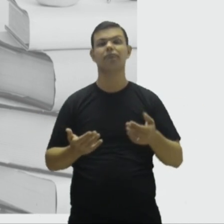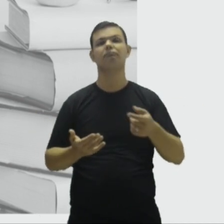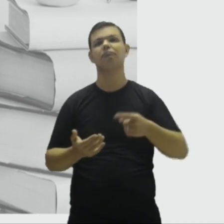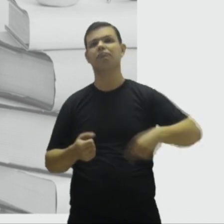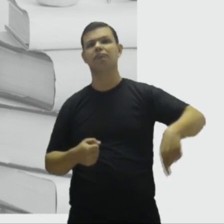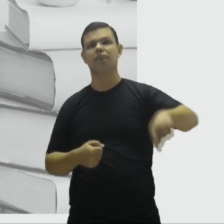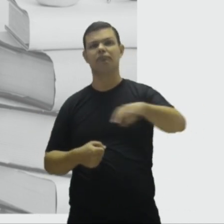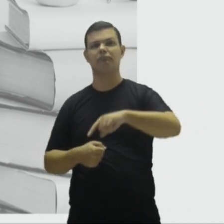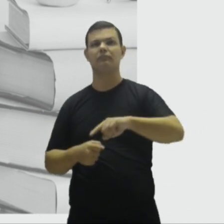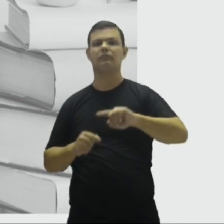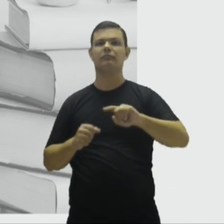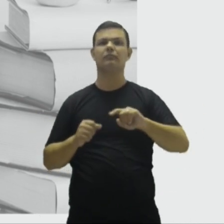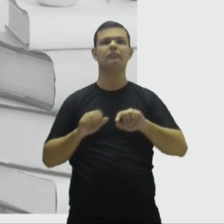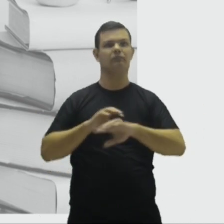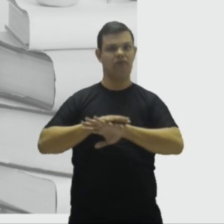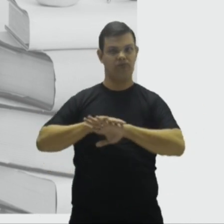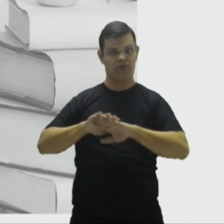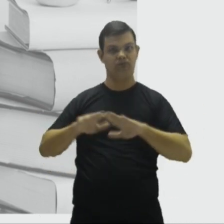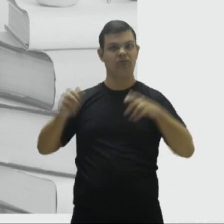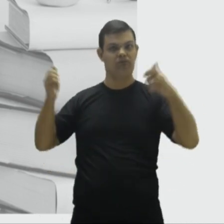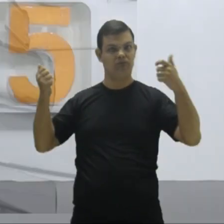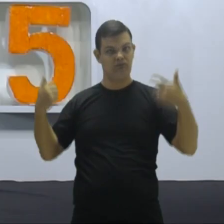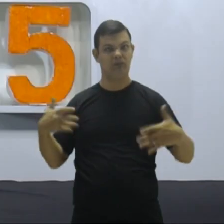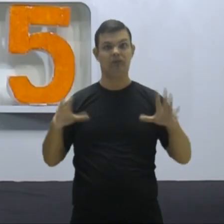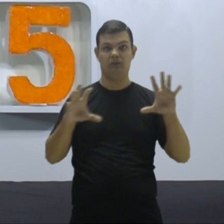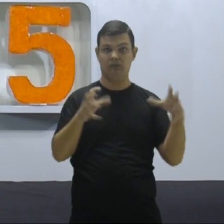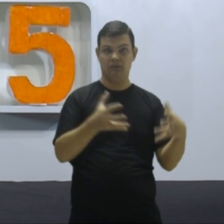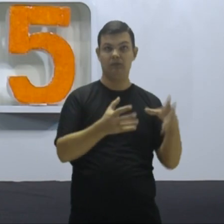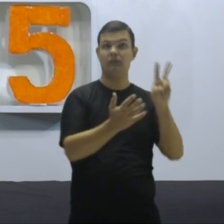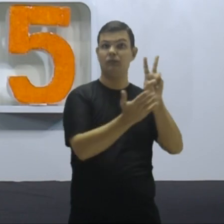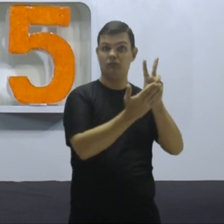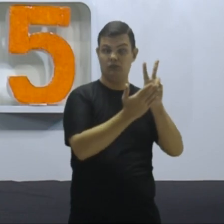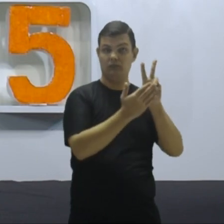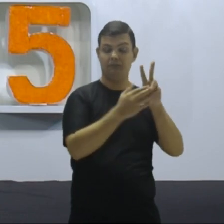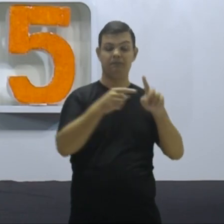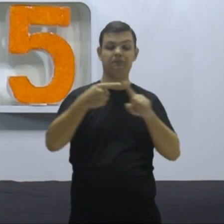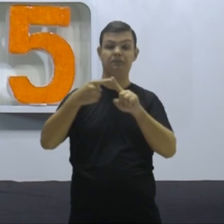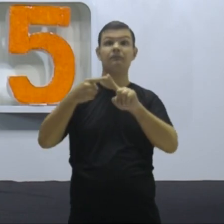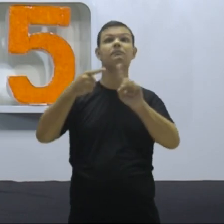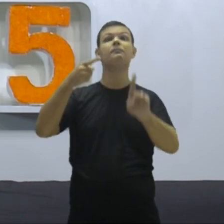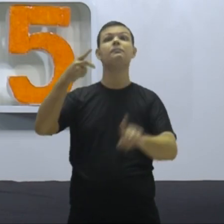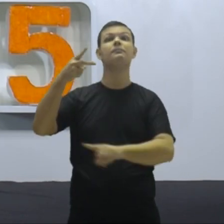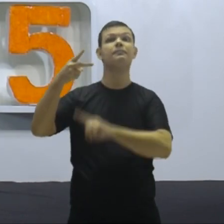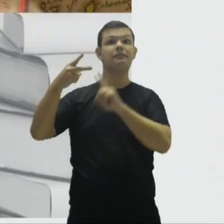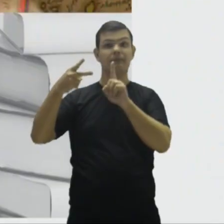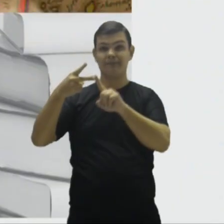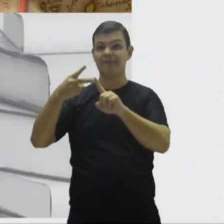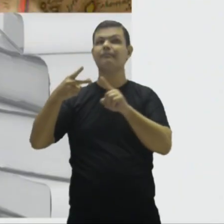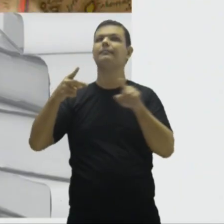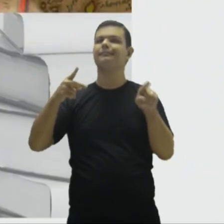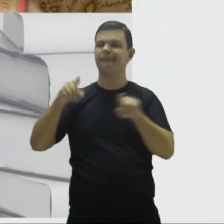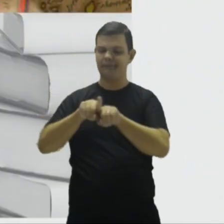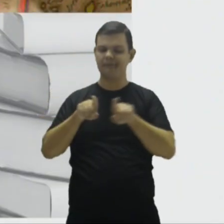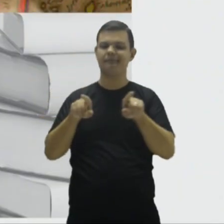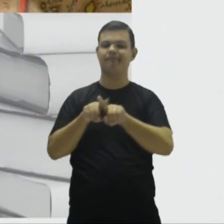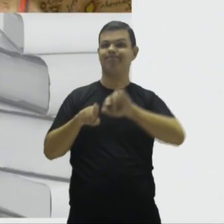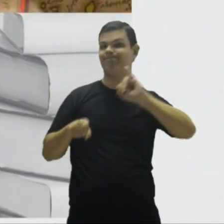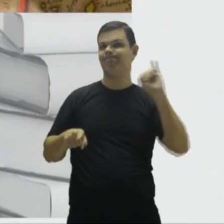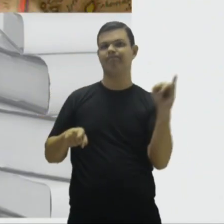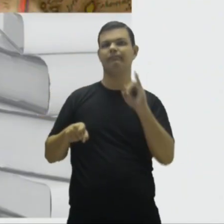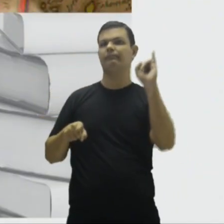nós finalizamos essa parte sobre a questão indígena. Vamos passar para a segunda parte, que ela é fundamental na nossa aula de